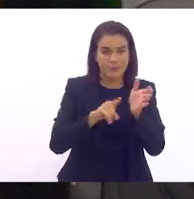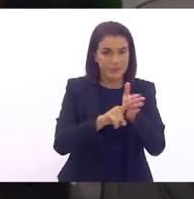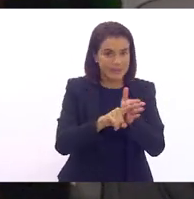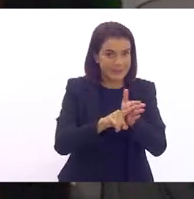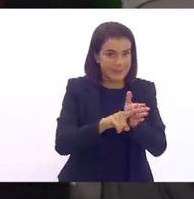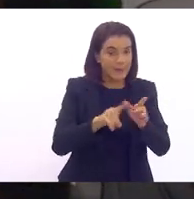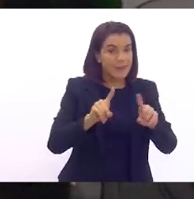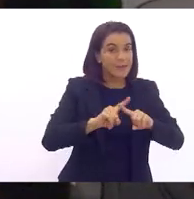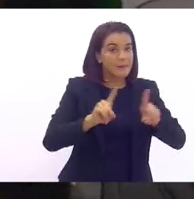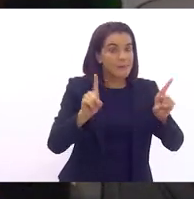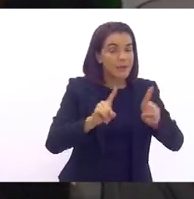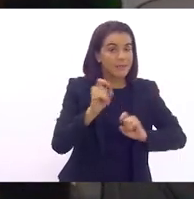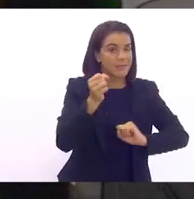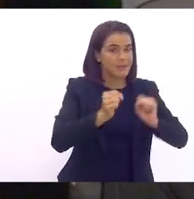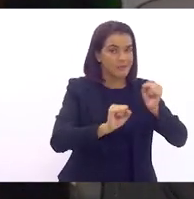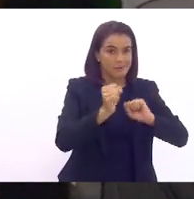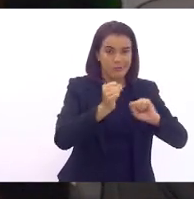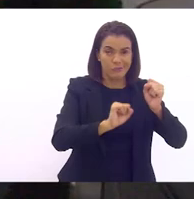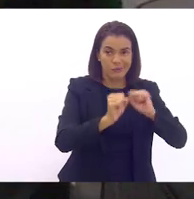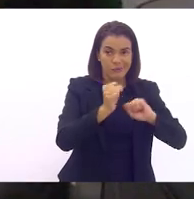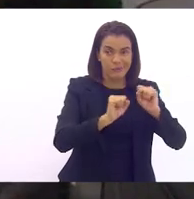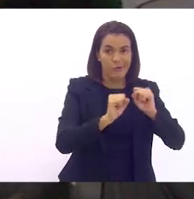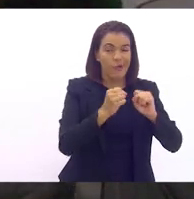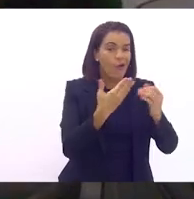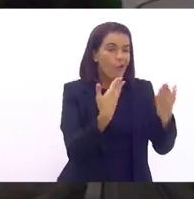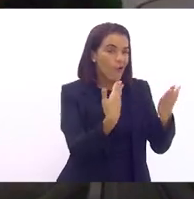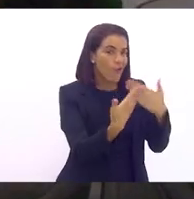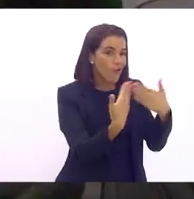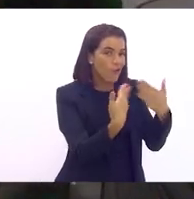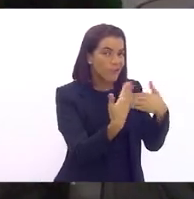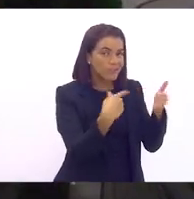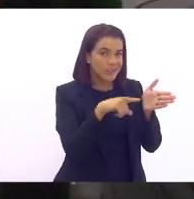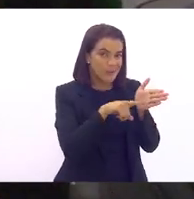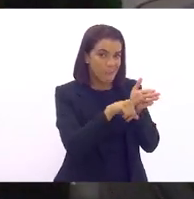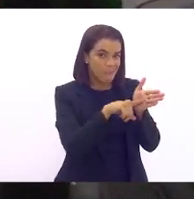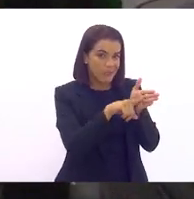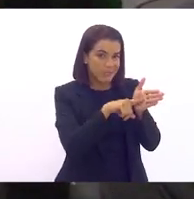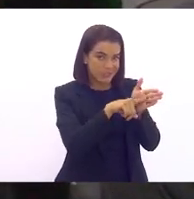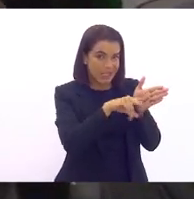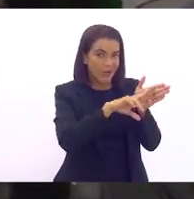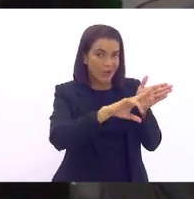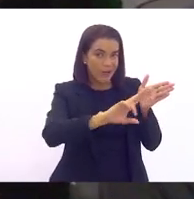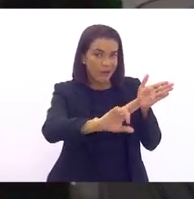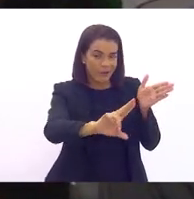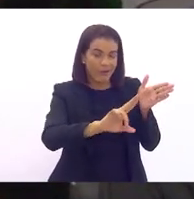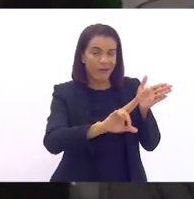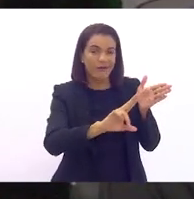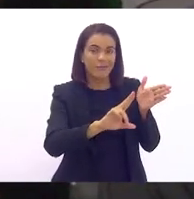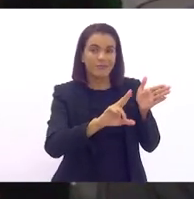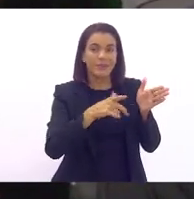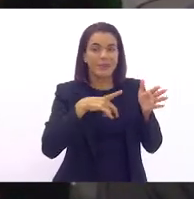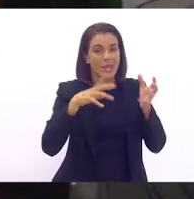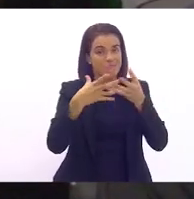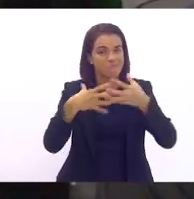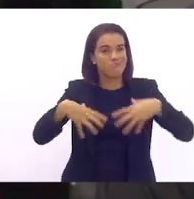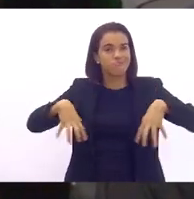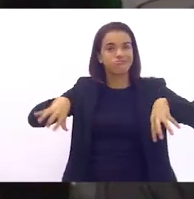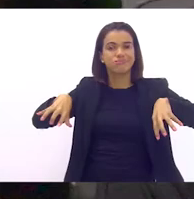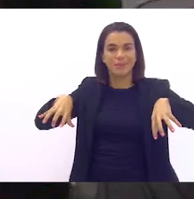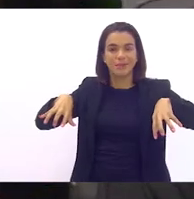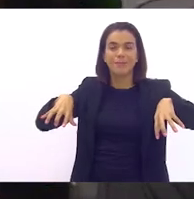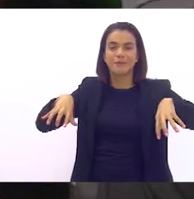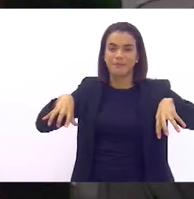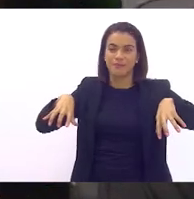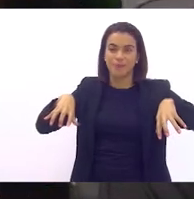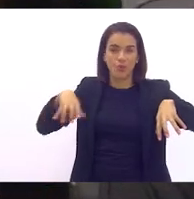a indústria não conversando com esses pesquisadores porque em algum momento há uma uma separação né